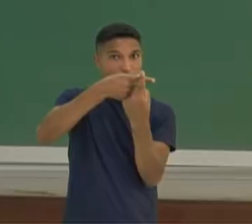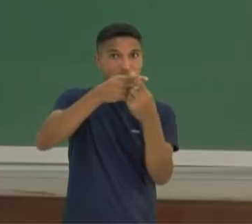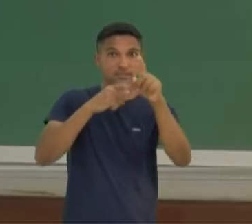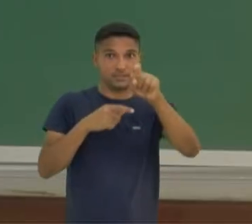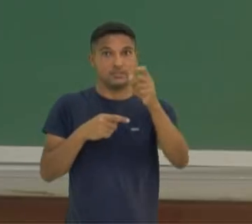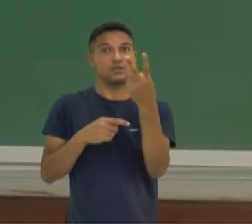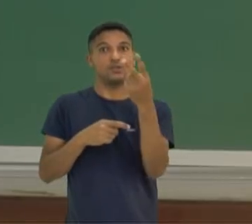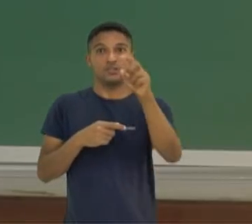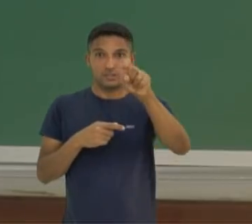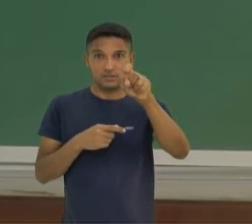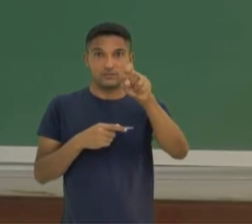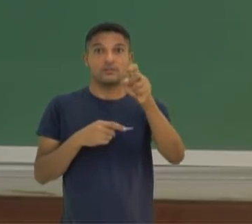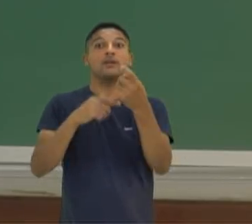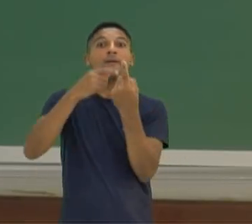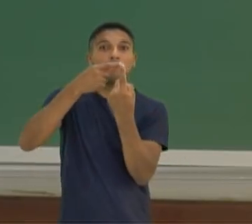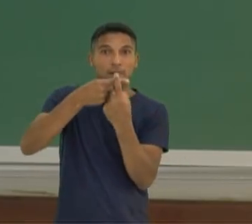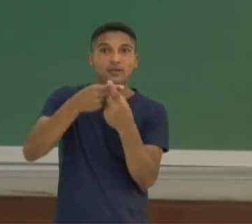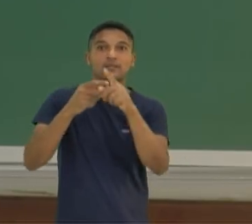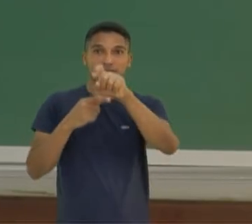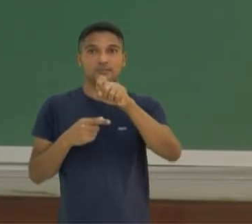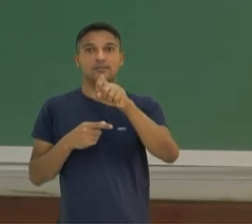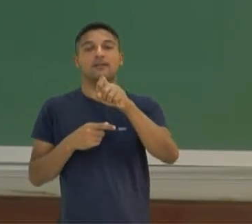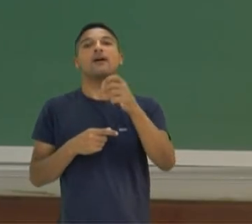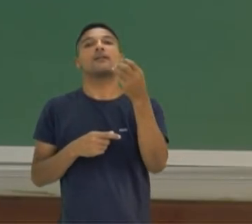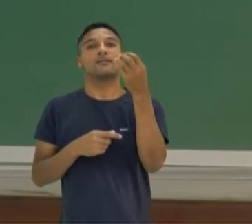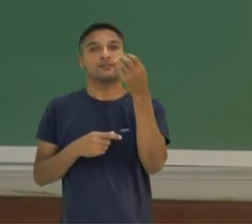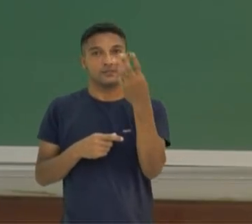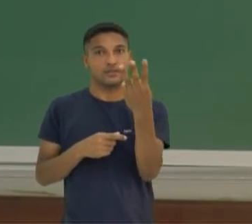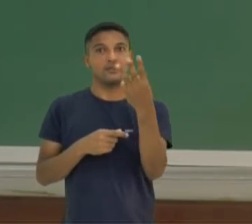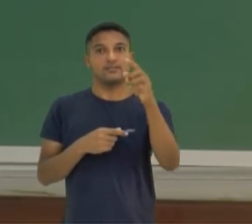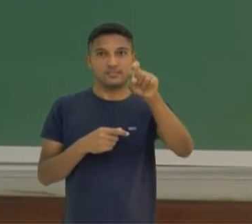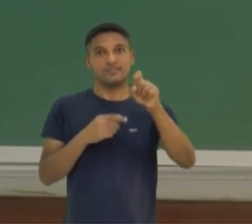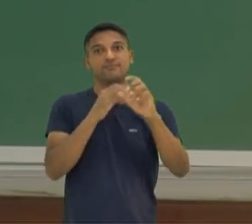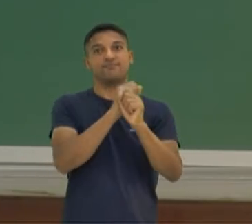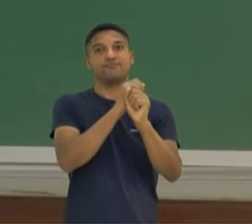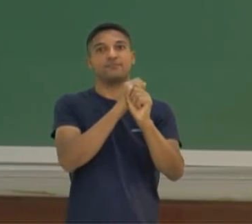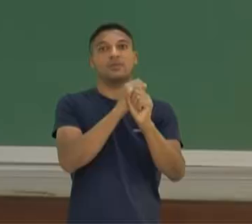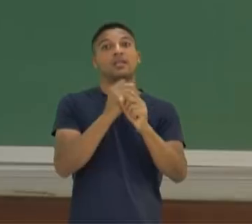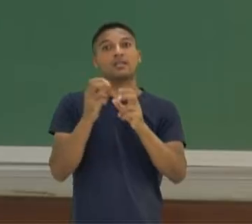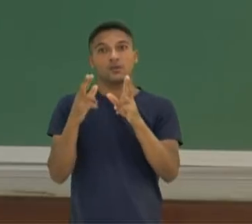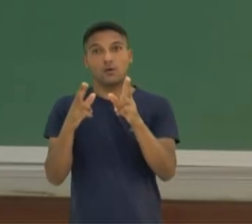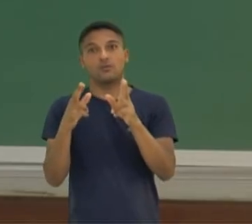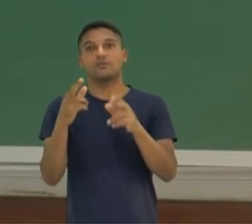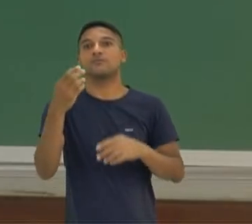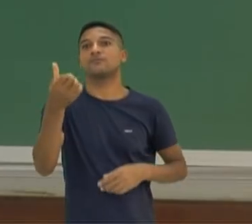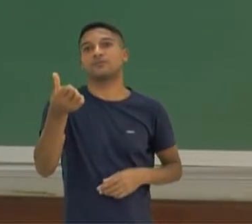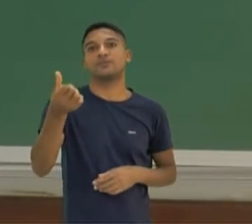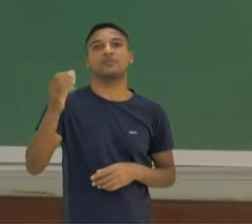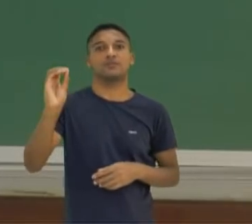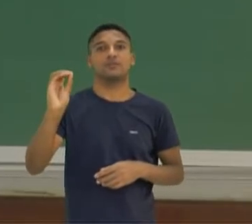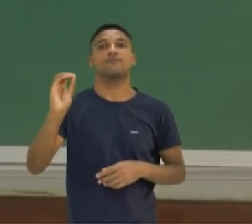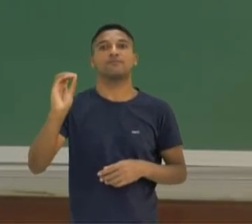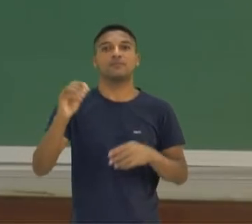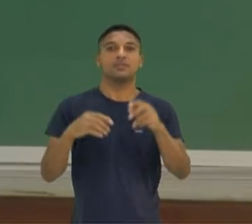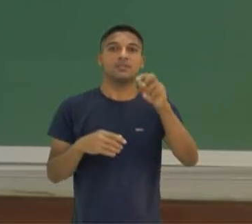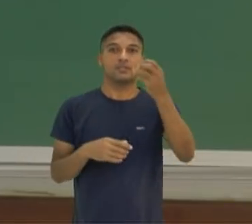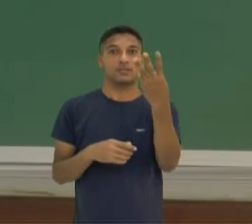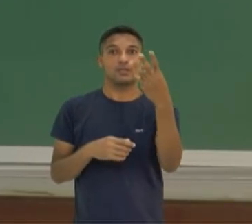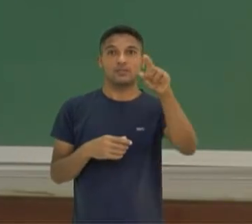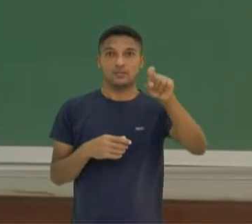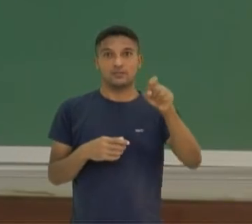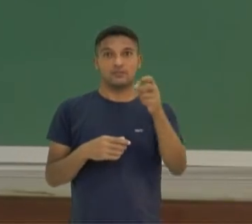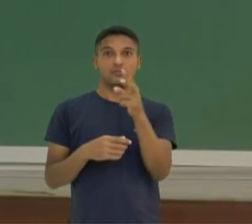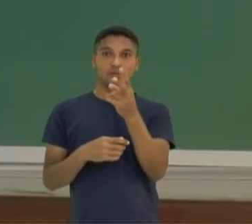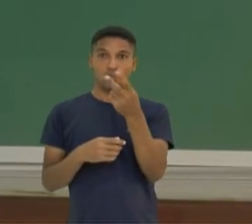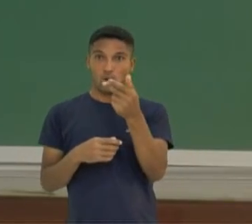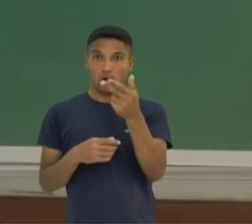2x. 2x mais x, eu tenho 3x. 3x igual a 60. E agora, qual que é o